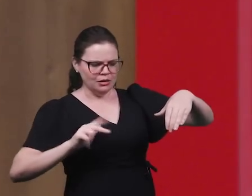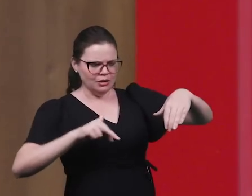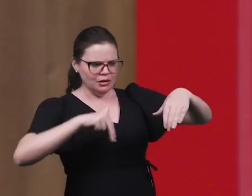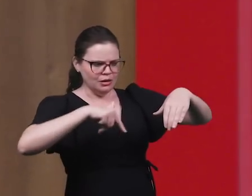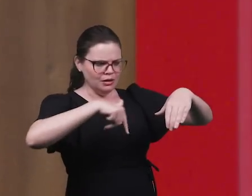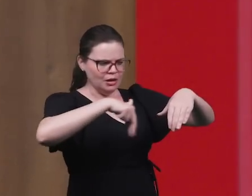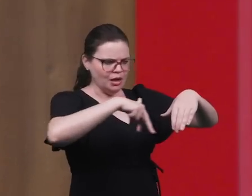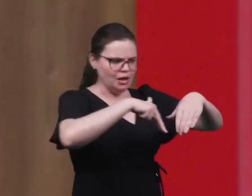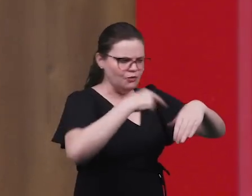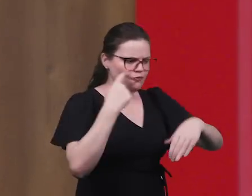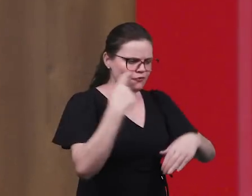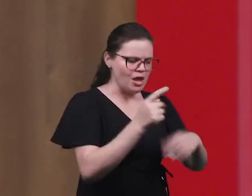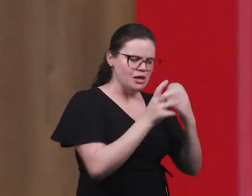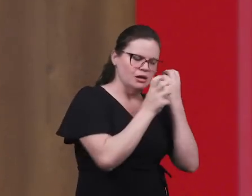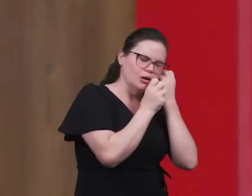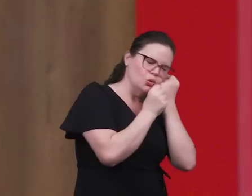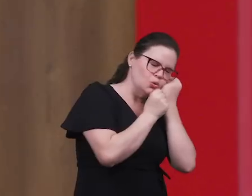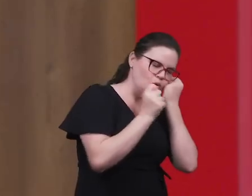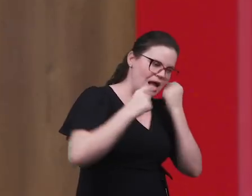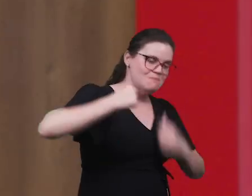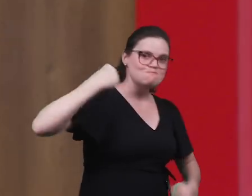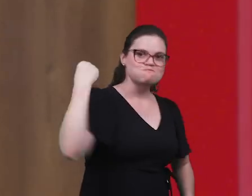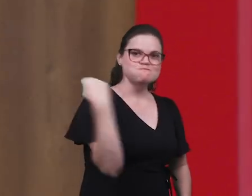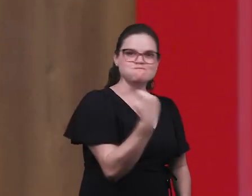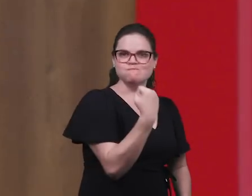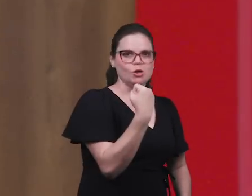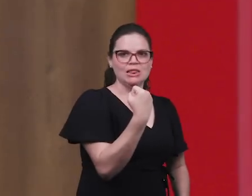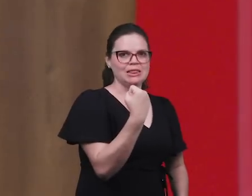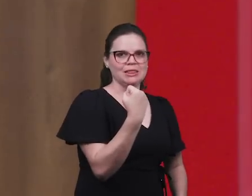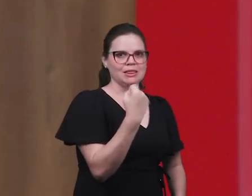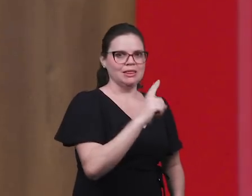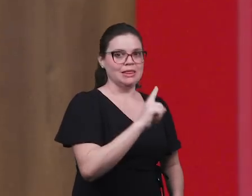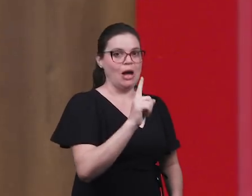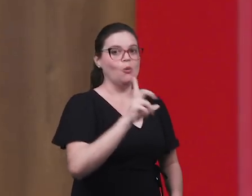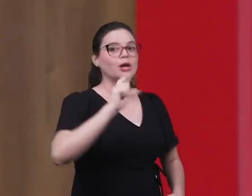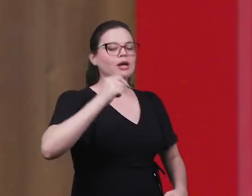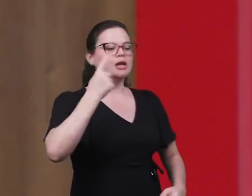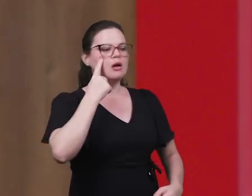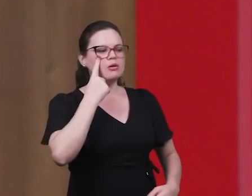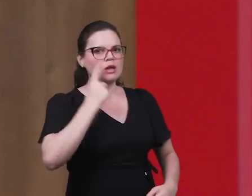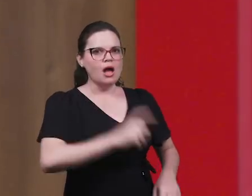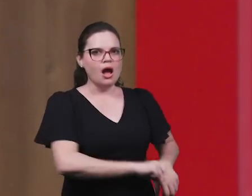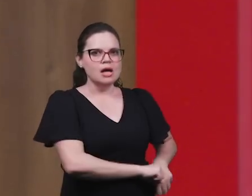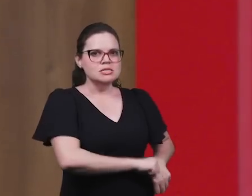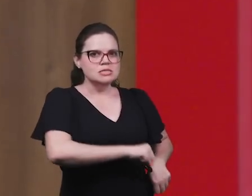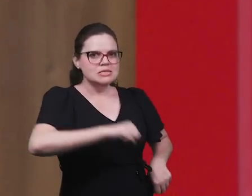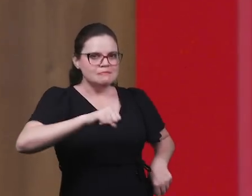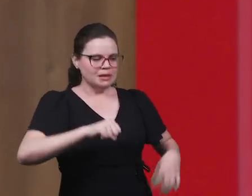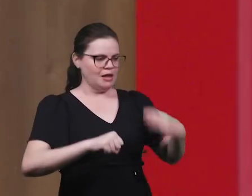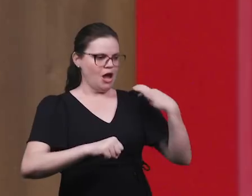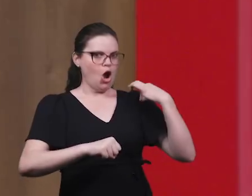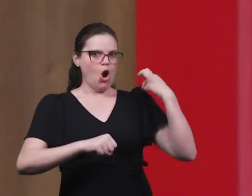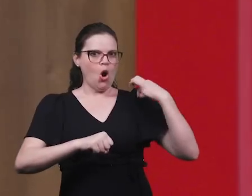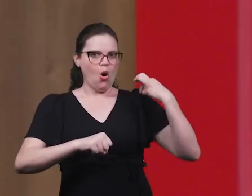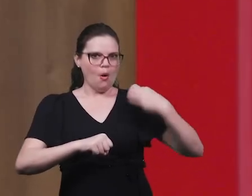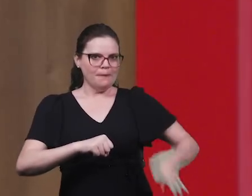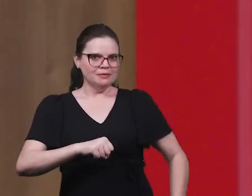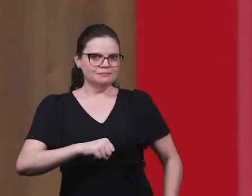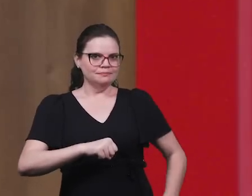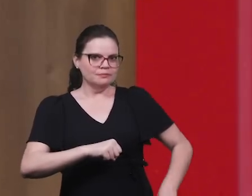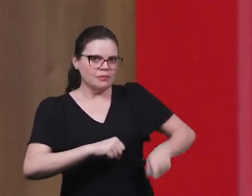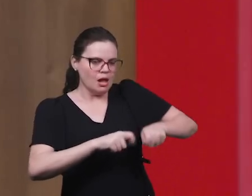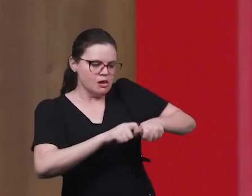a orla da capa de Saul. E a Bíblia nos mostra exatamente o porquê que Davi